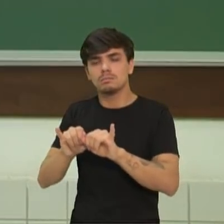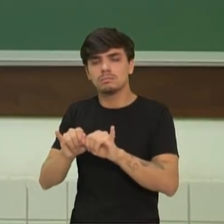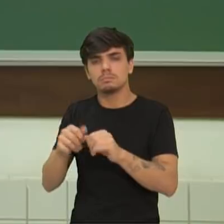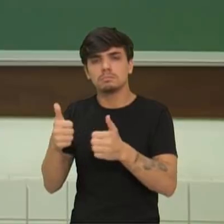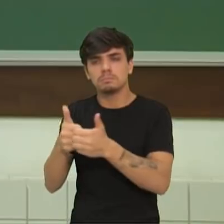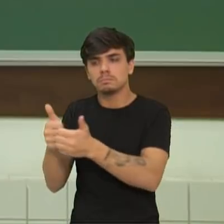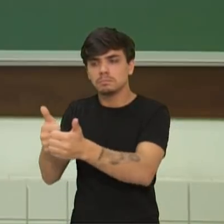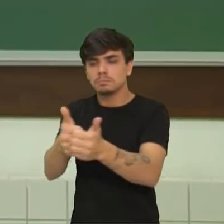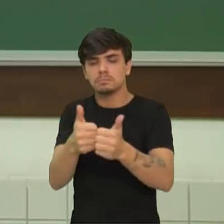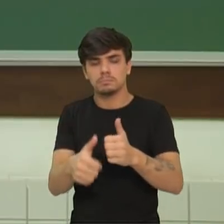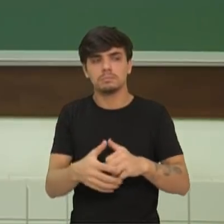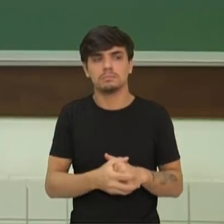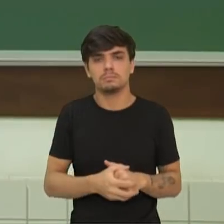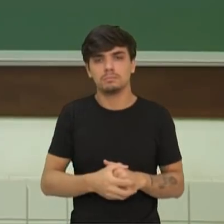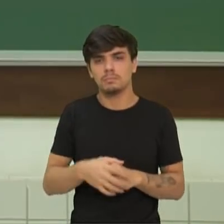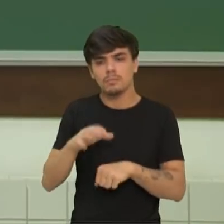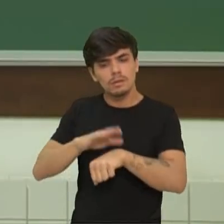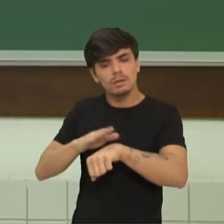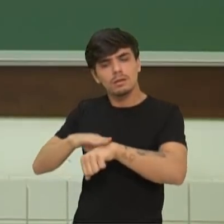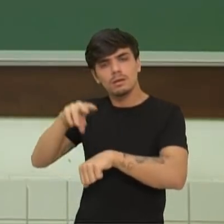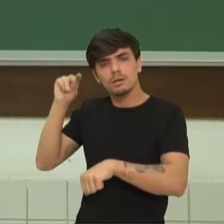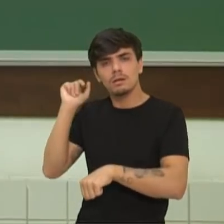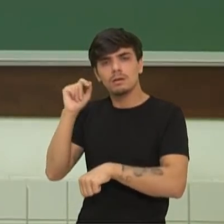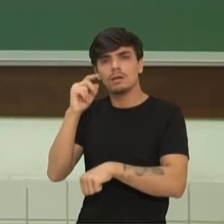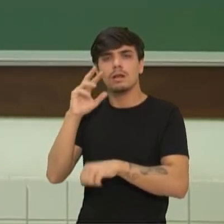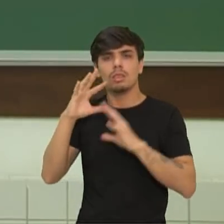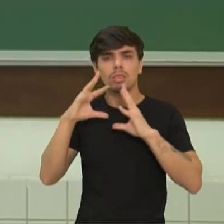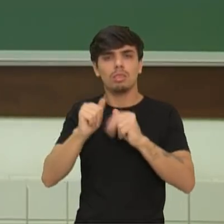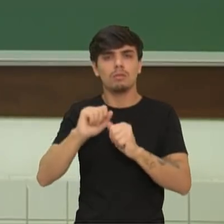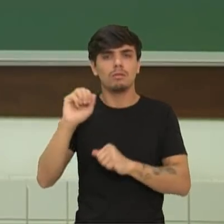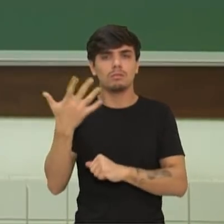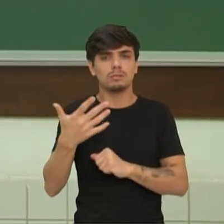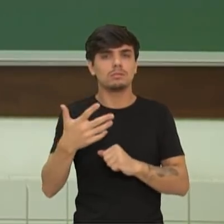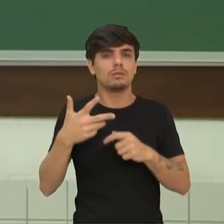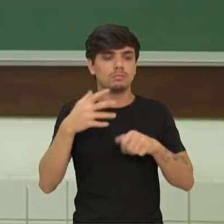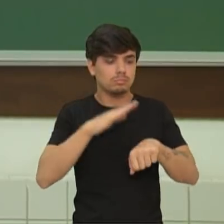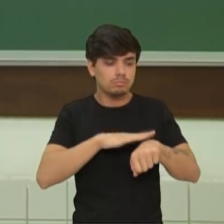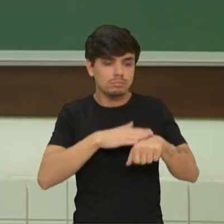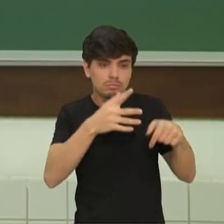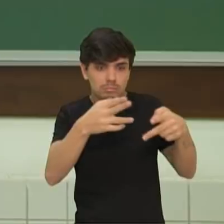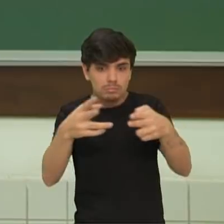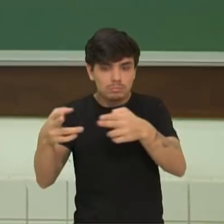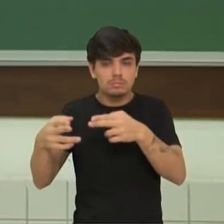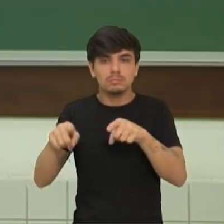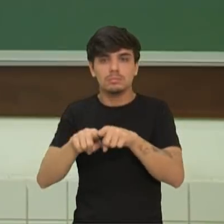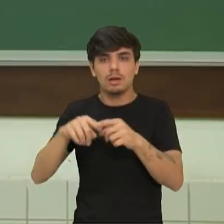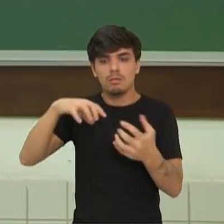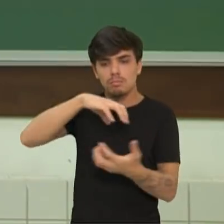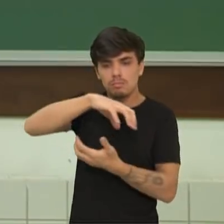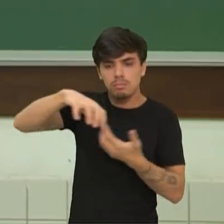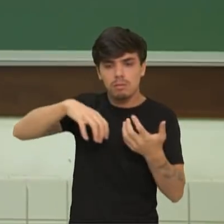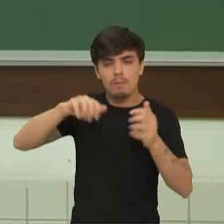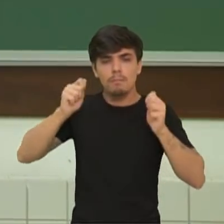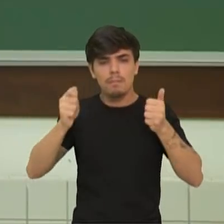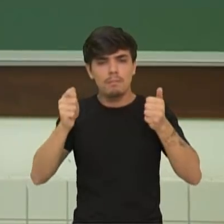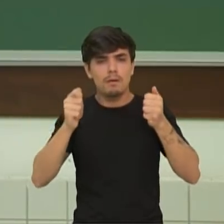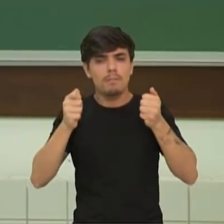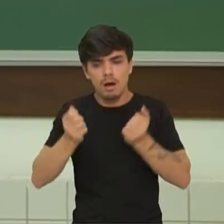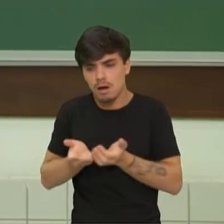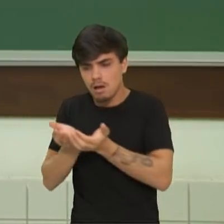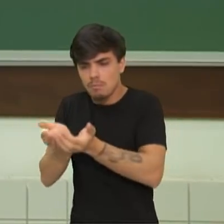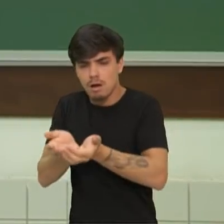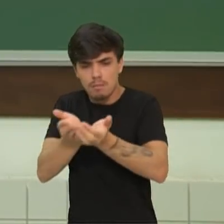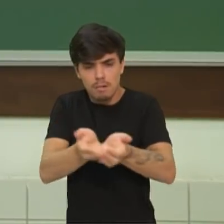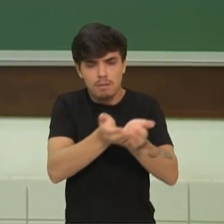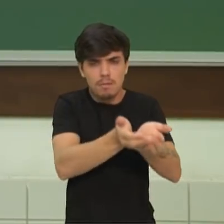época, vocês vão ver que tudo aconteceu ao mesmo tempo. As grandes navegações, a revolta protestante, a centralização das